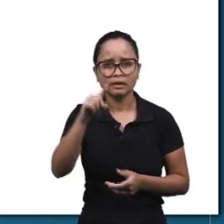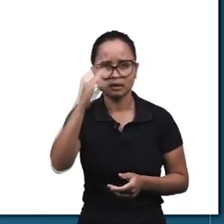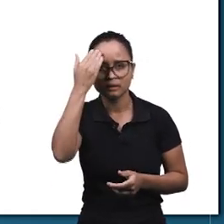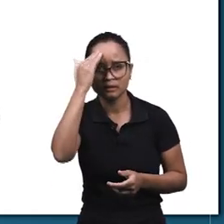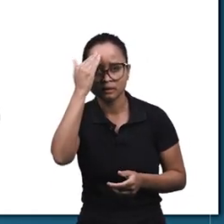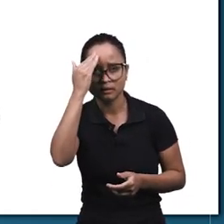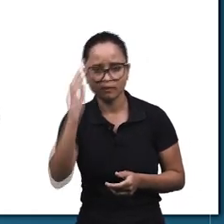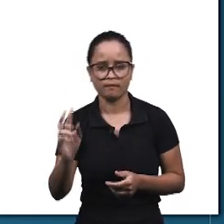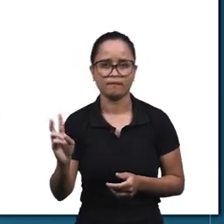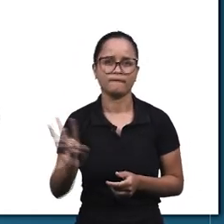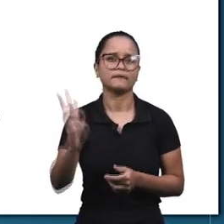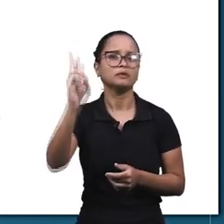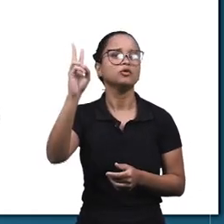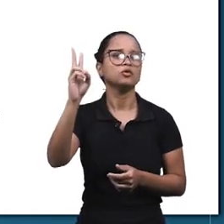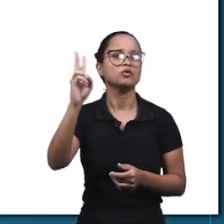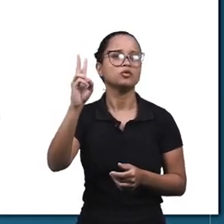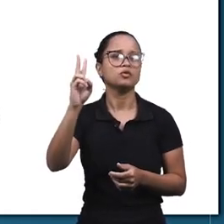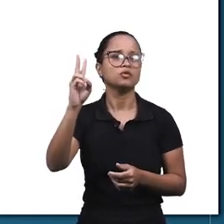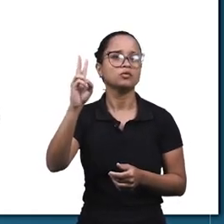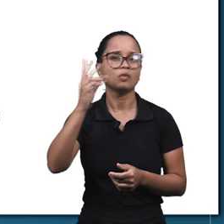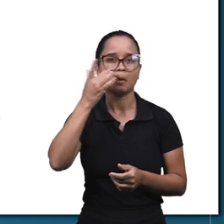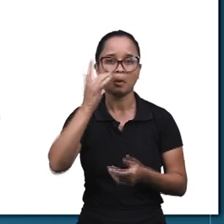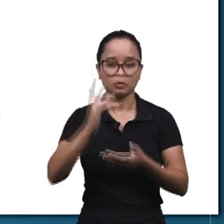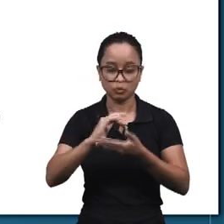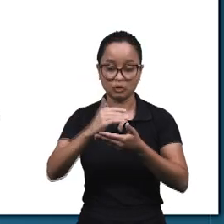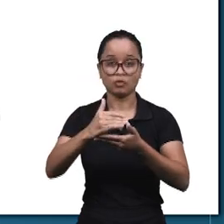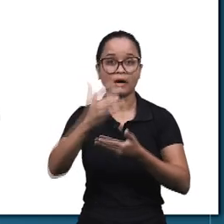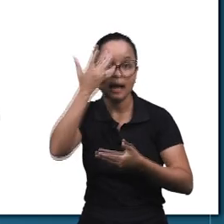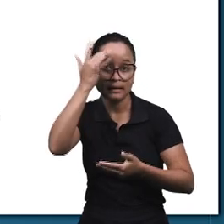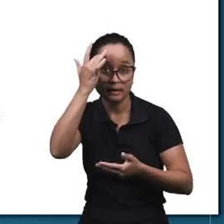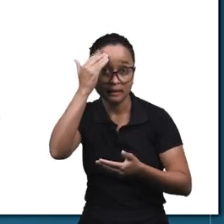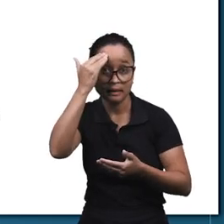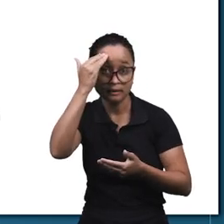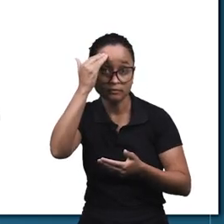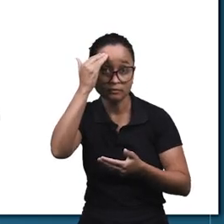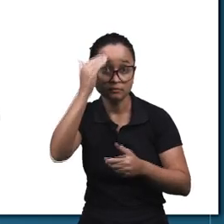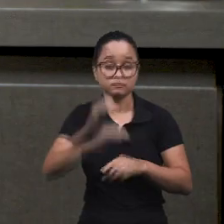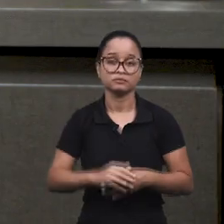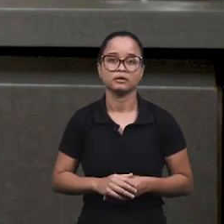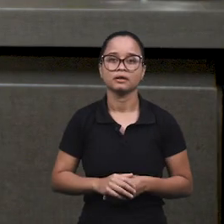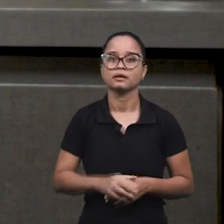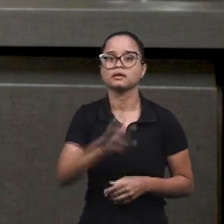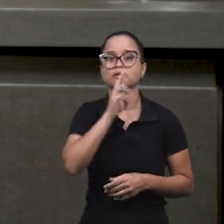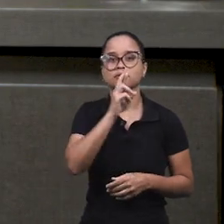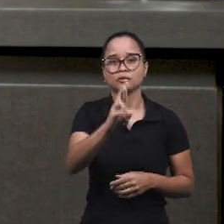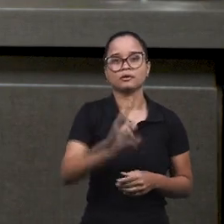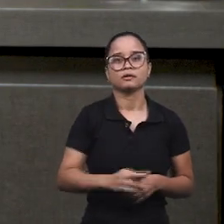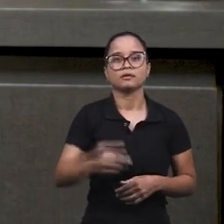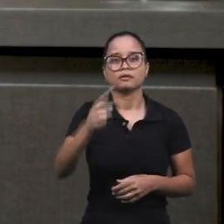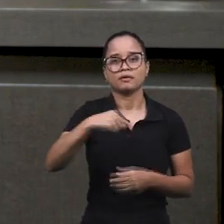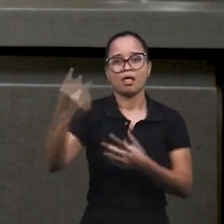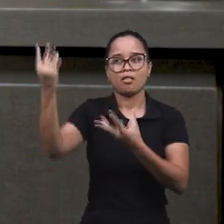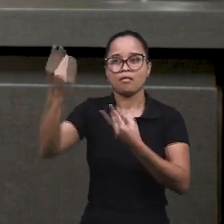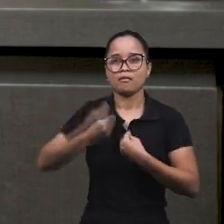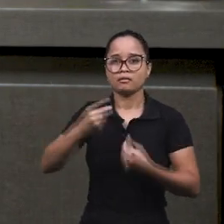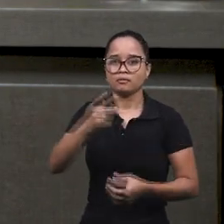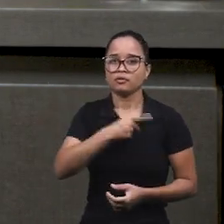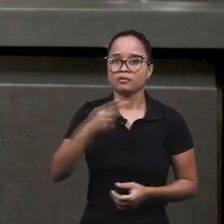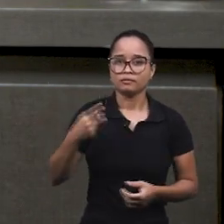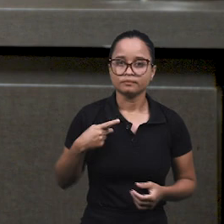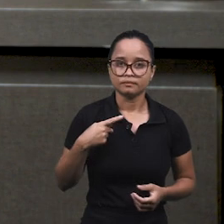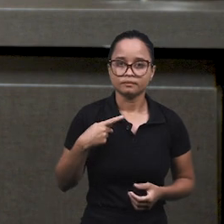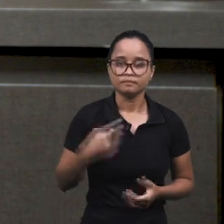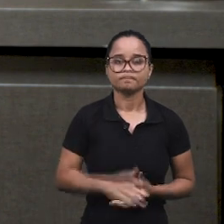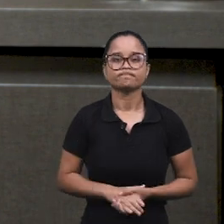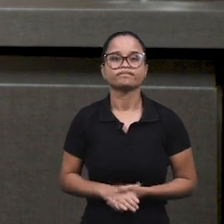que entendeu o valor do tesouro? E estas respostas nos serão dadas por um pastor.